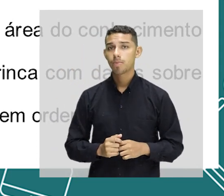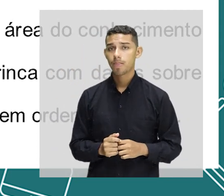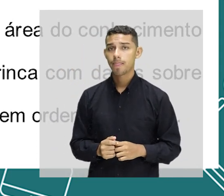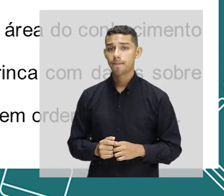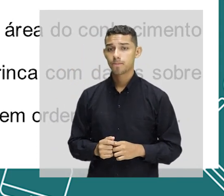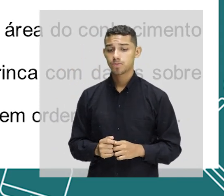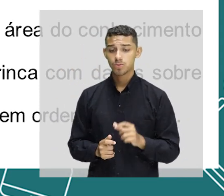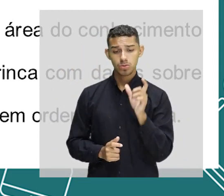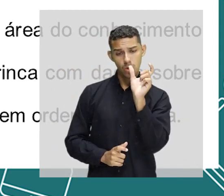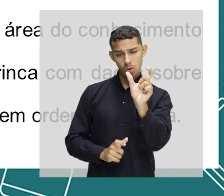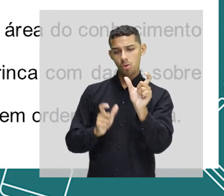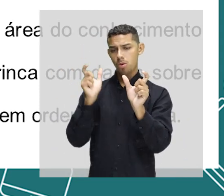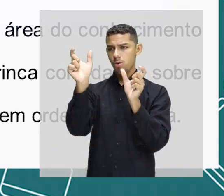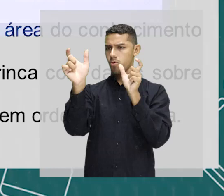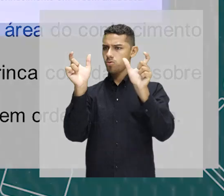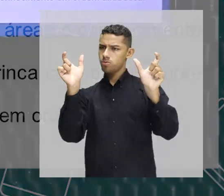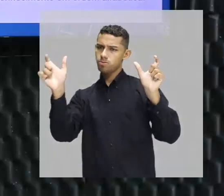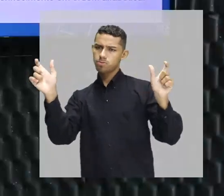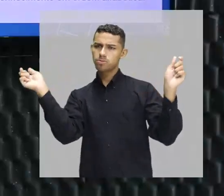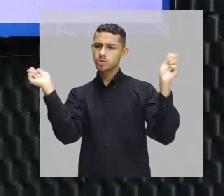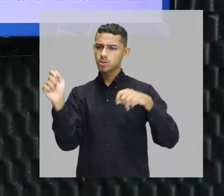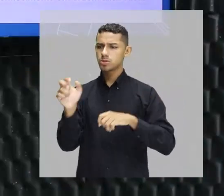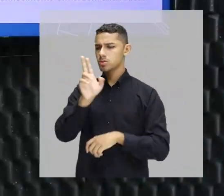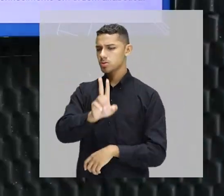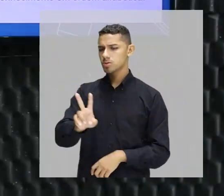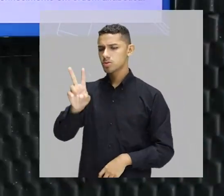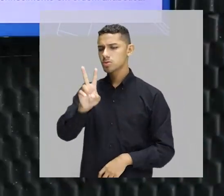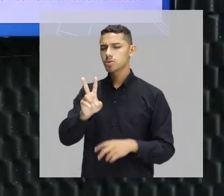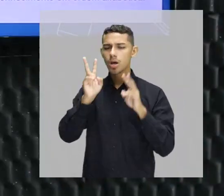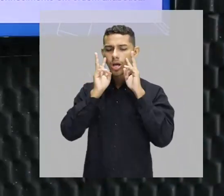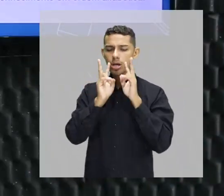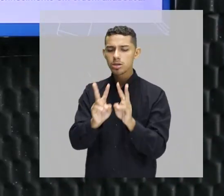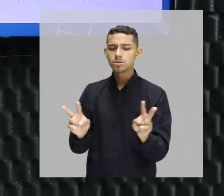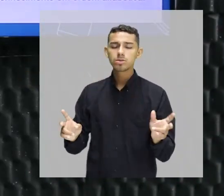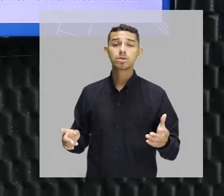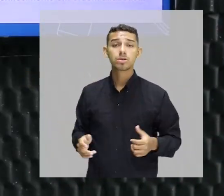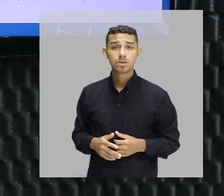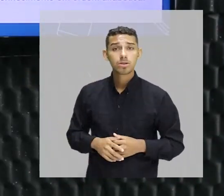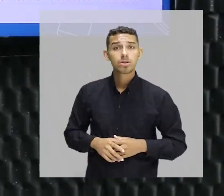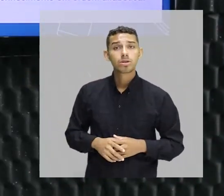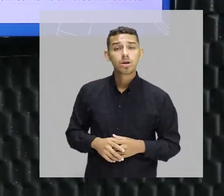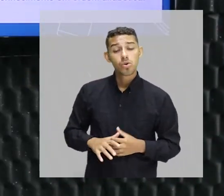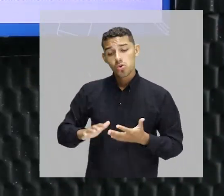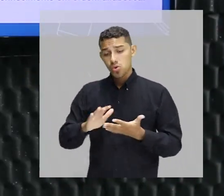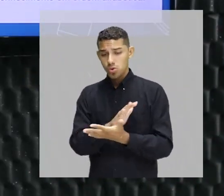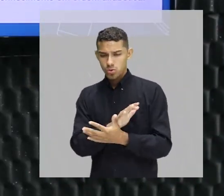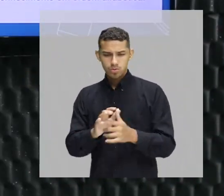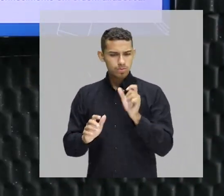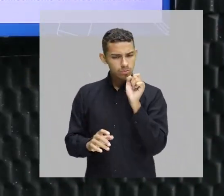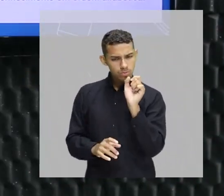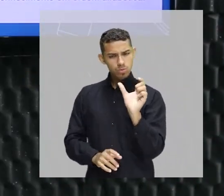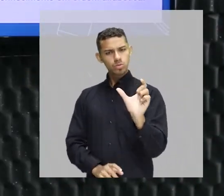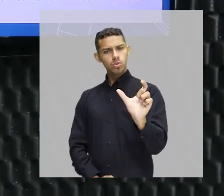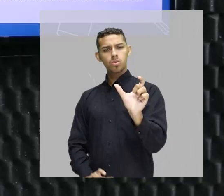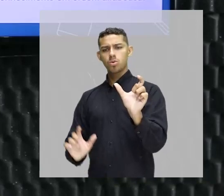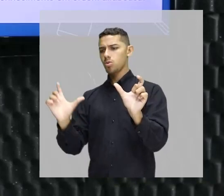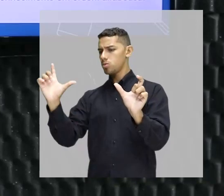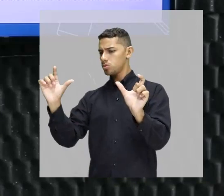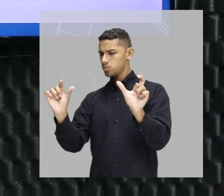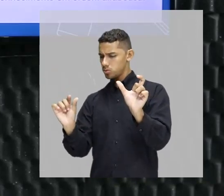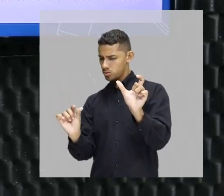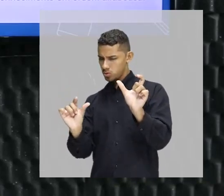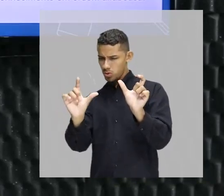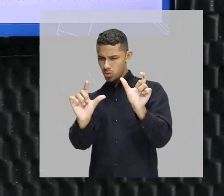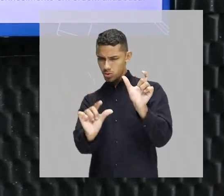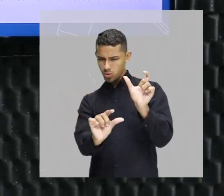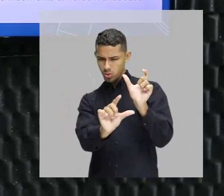a nuvem de tags ou de etiquetas, ela é muito visual. Por quê? Porque algumas palavras ganham destaque, enquanto as outras vão ficando um pouco